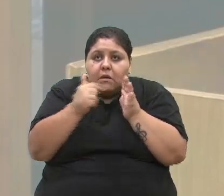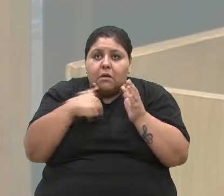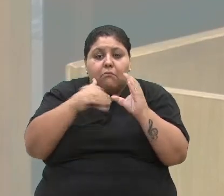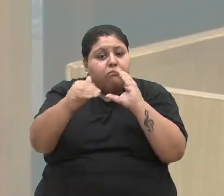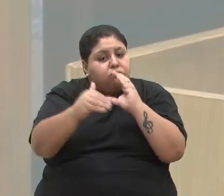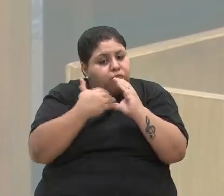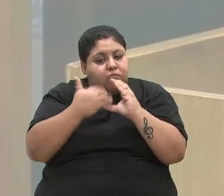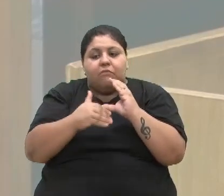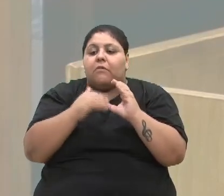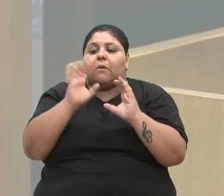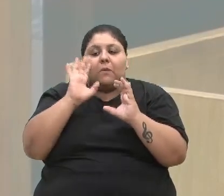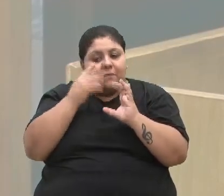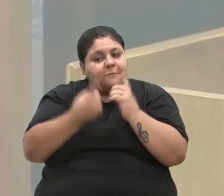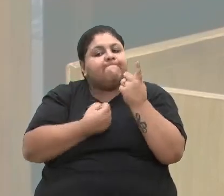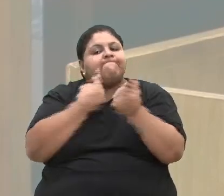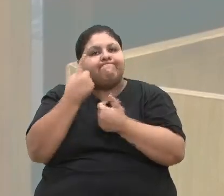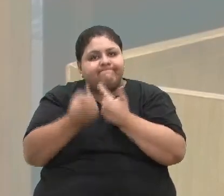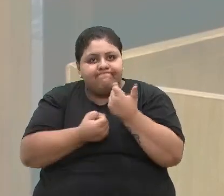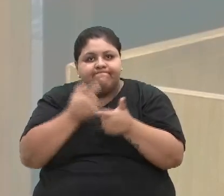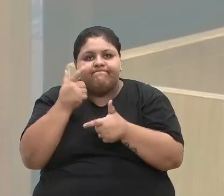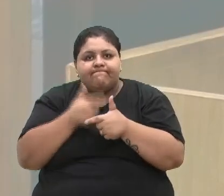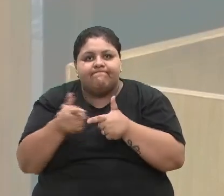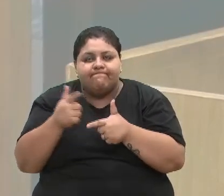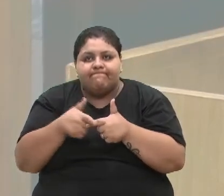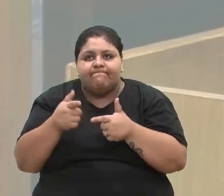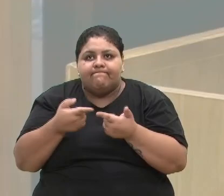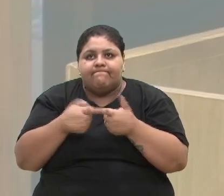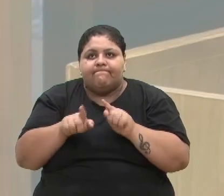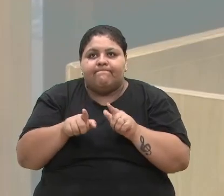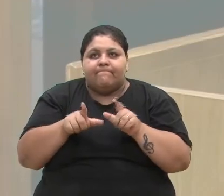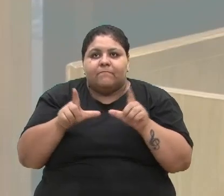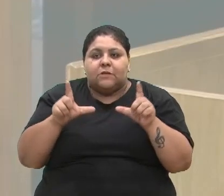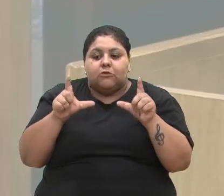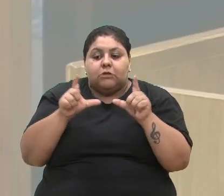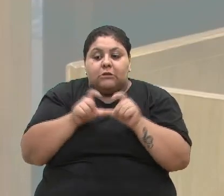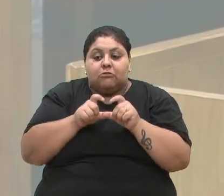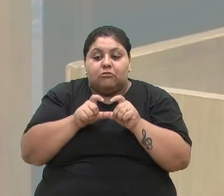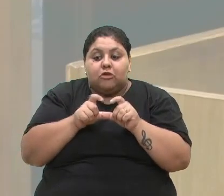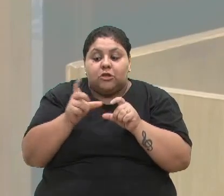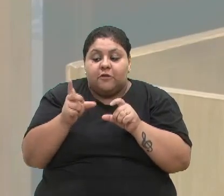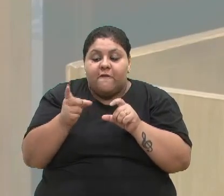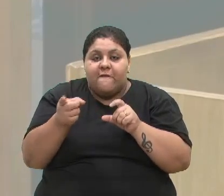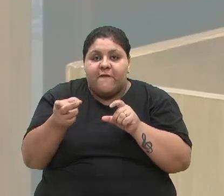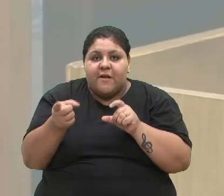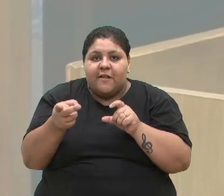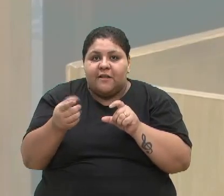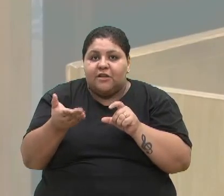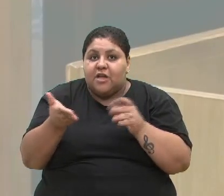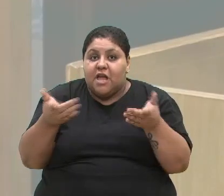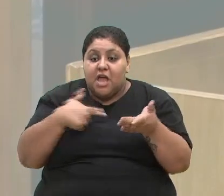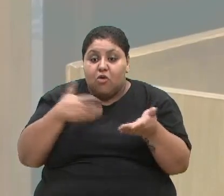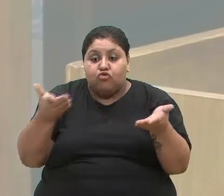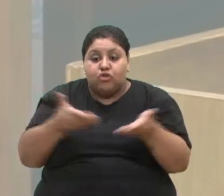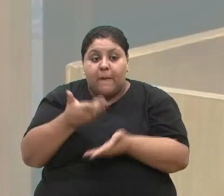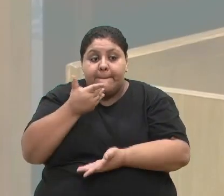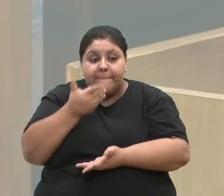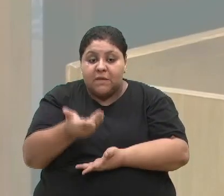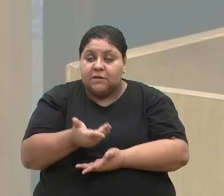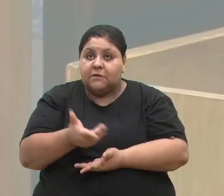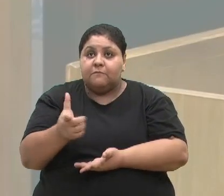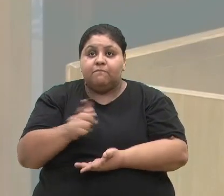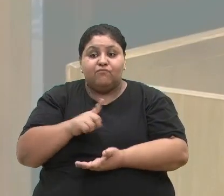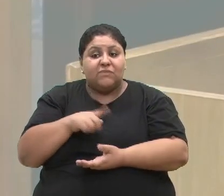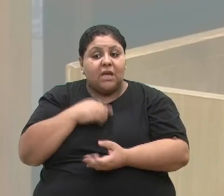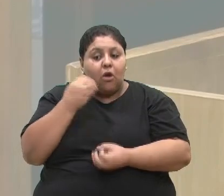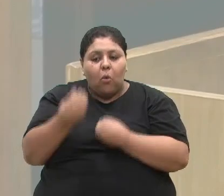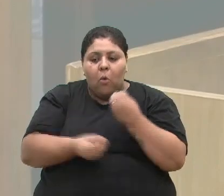acontecer alguma coisa, vai dar problema. Mas os redutores de velocidade eu já pedi, eu já fiz diversos. Mas não tem